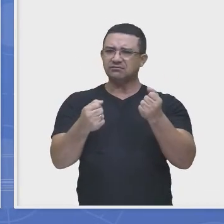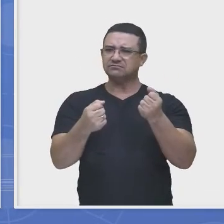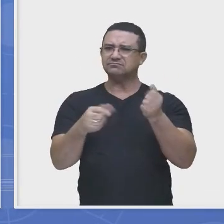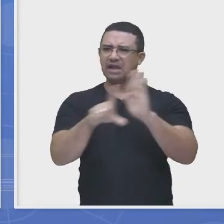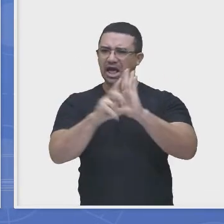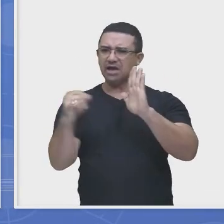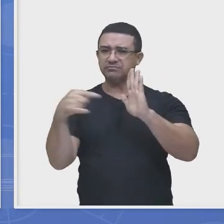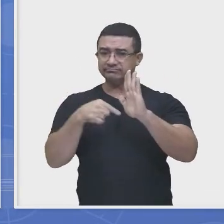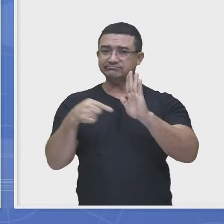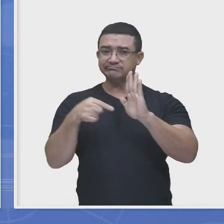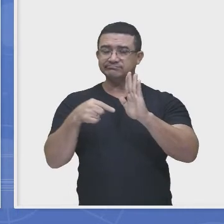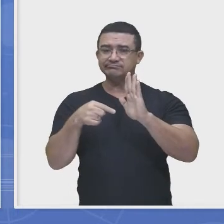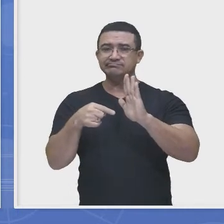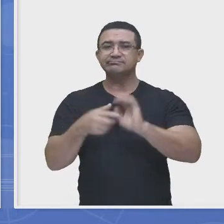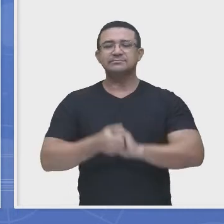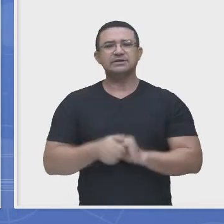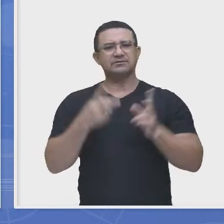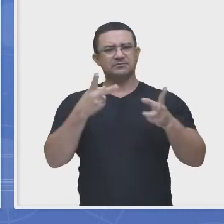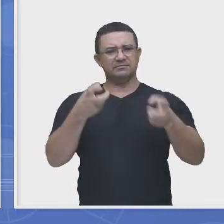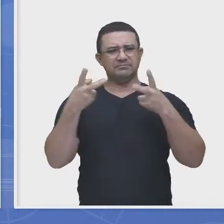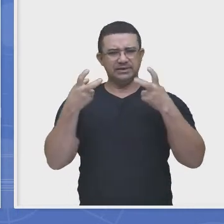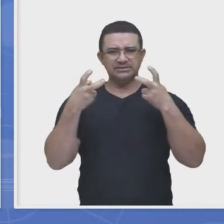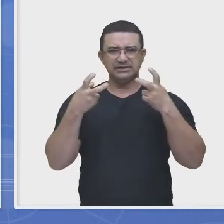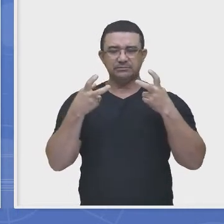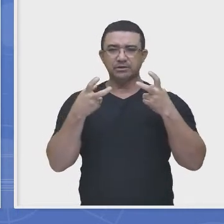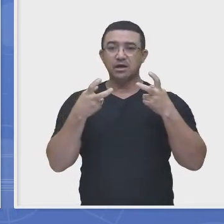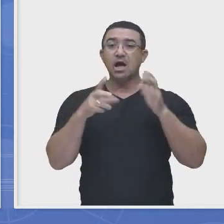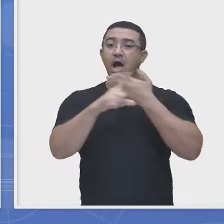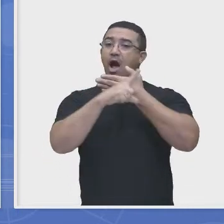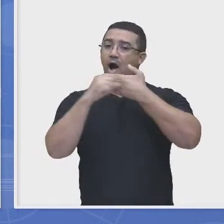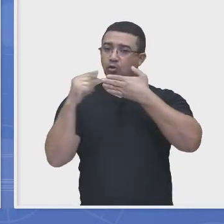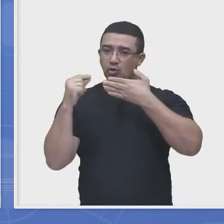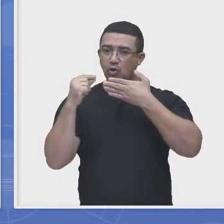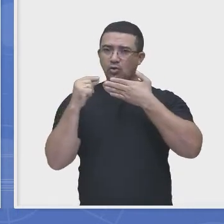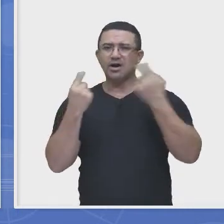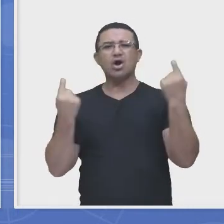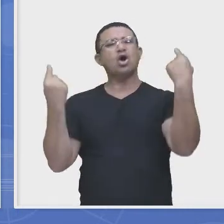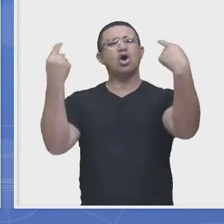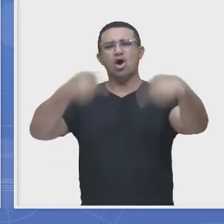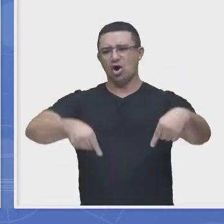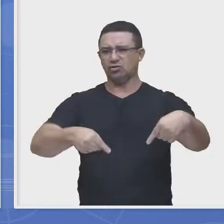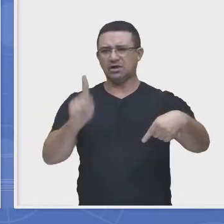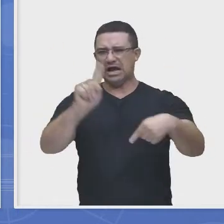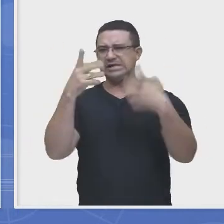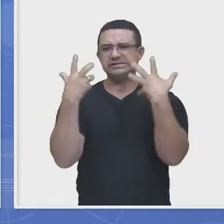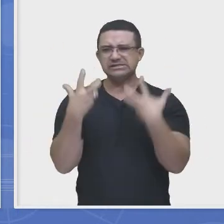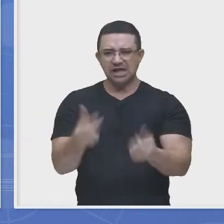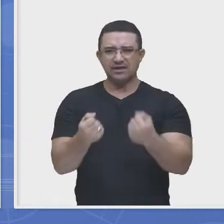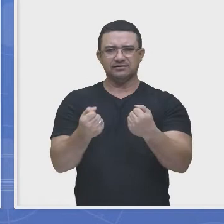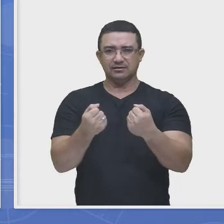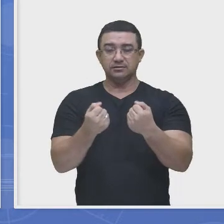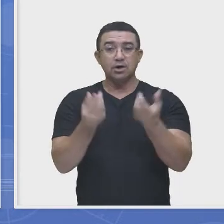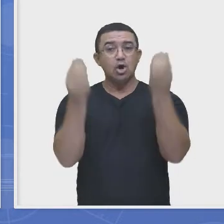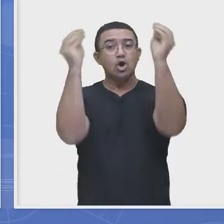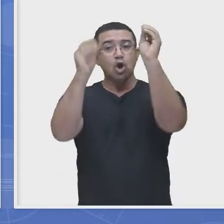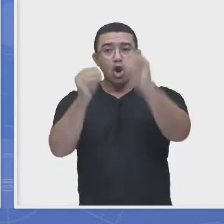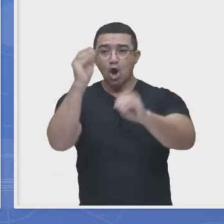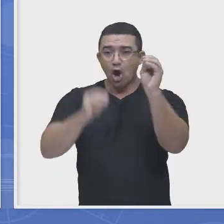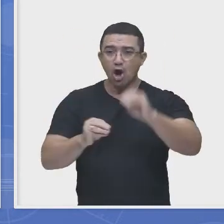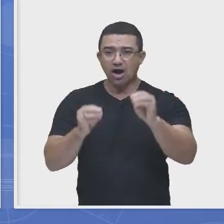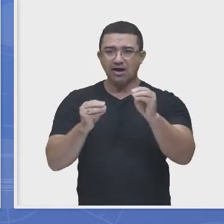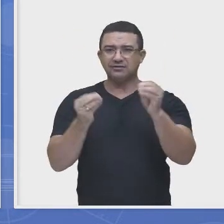friamente executado. Então, eu percebo que ele se posiciona contra essa situação, né? Ele coloca as impressões